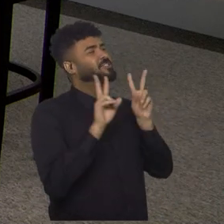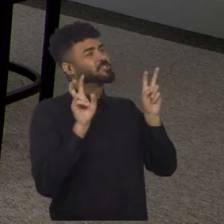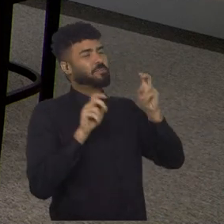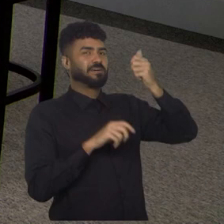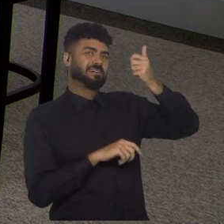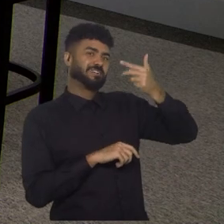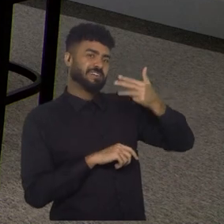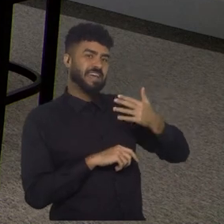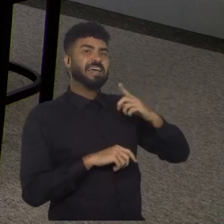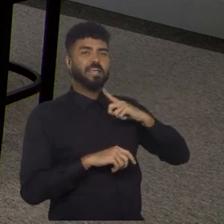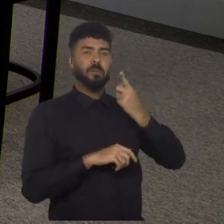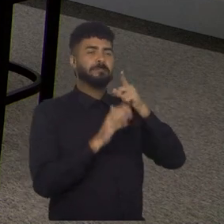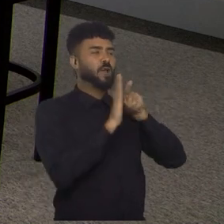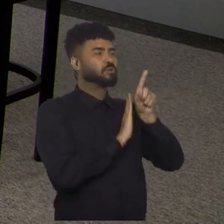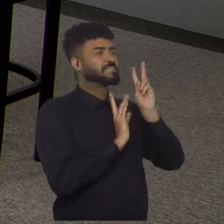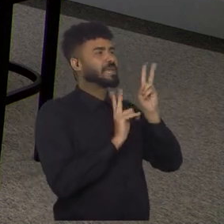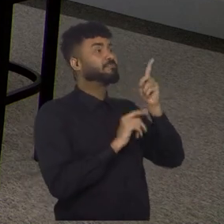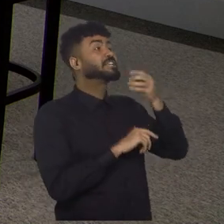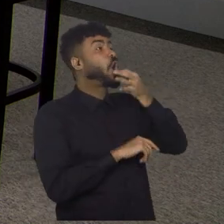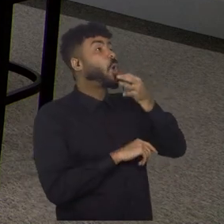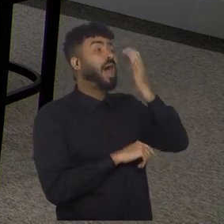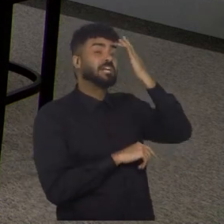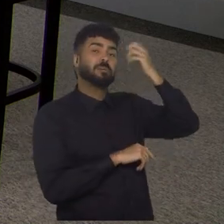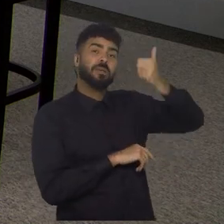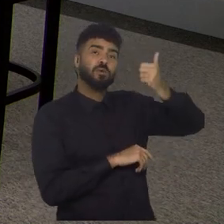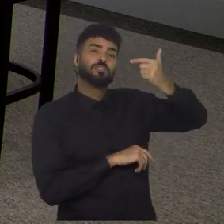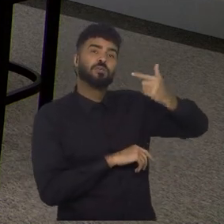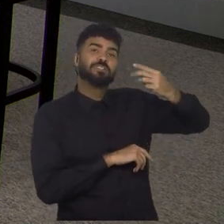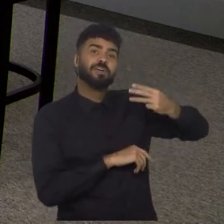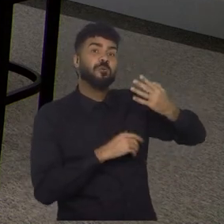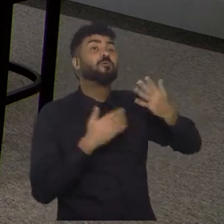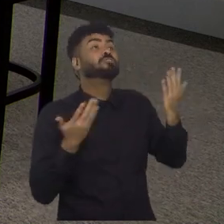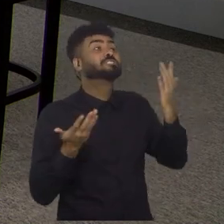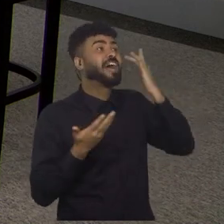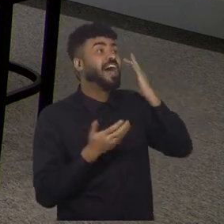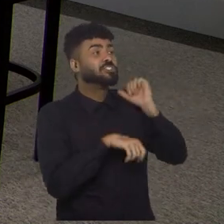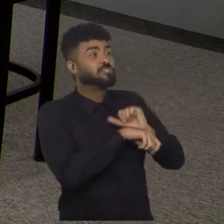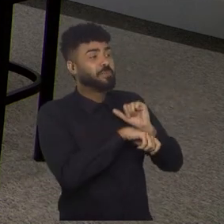tem um quadro aqui que é a classificação de vocês. Como é que vocês